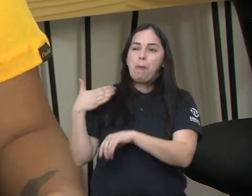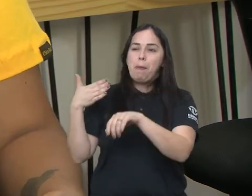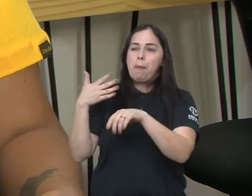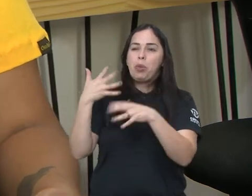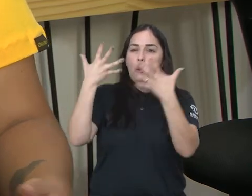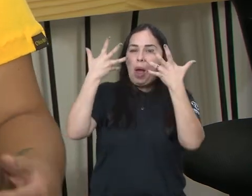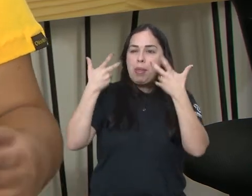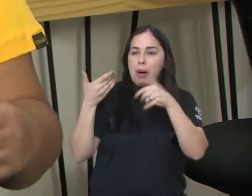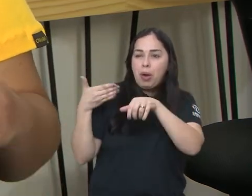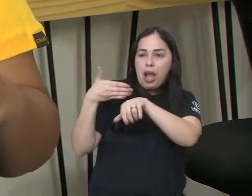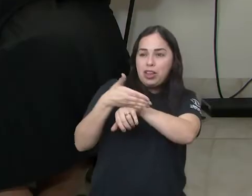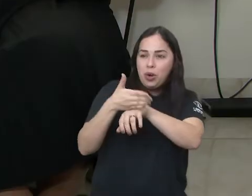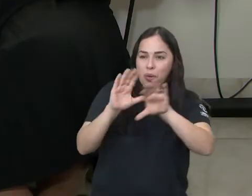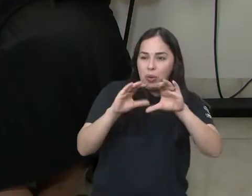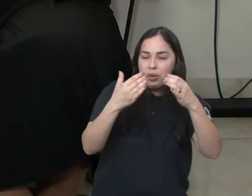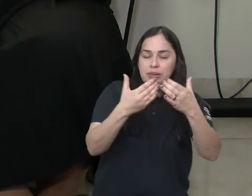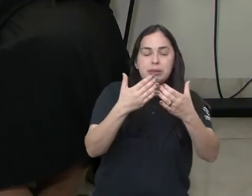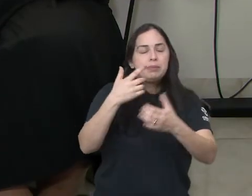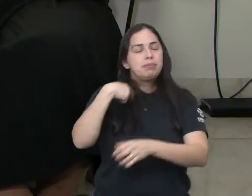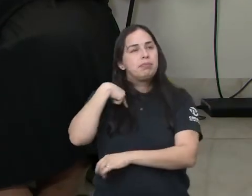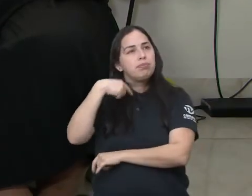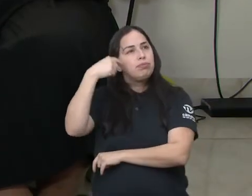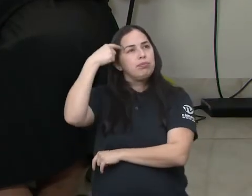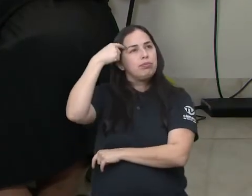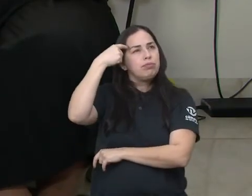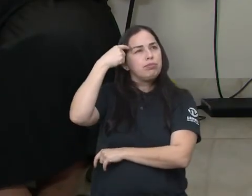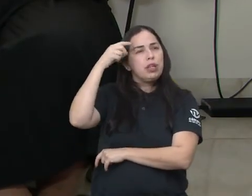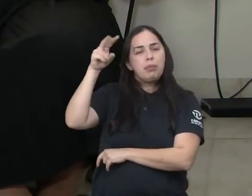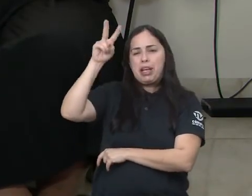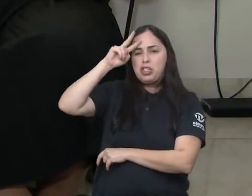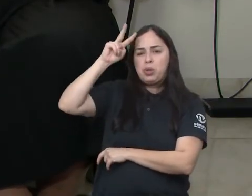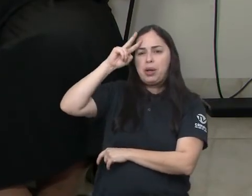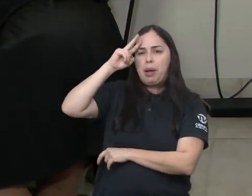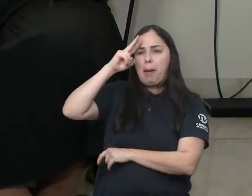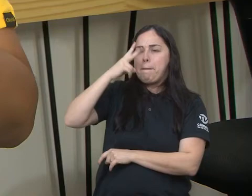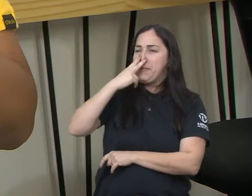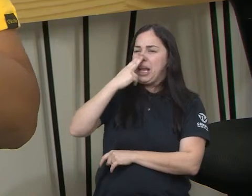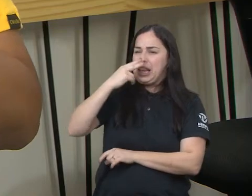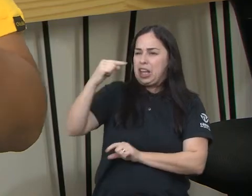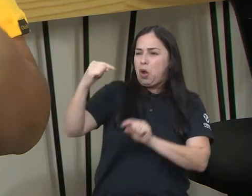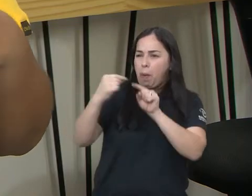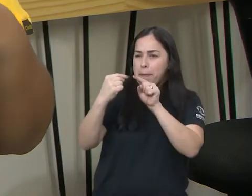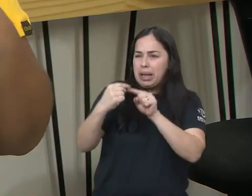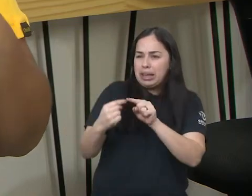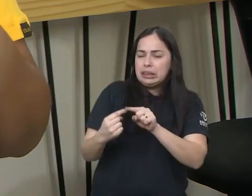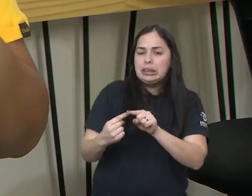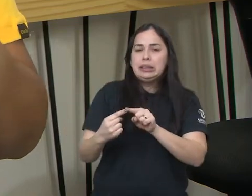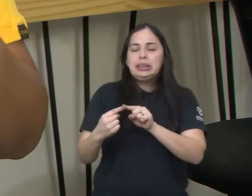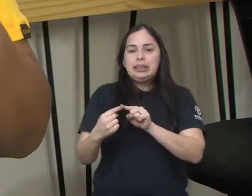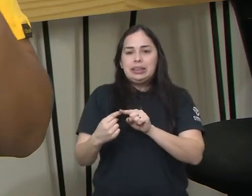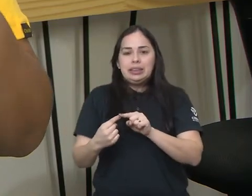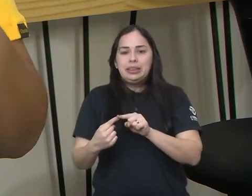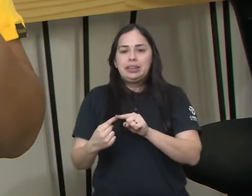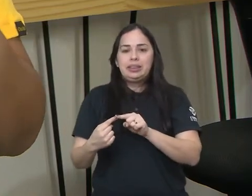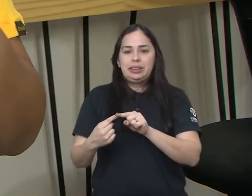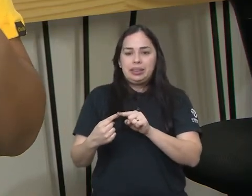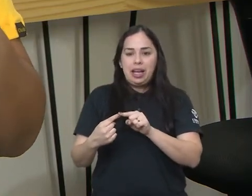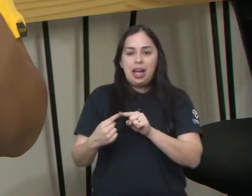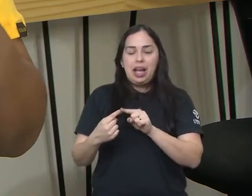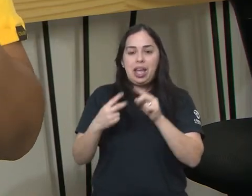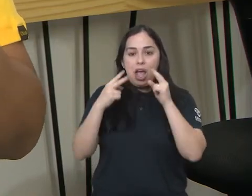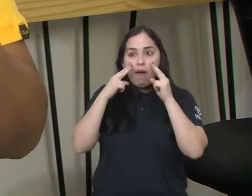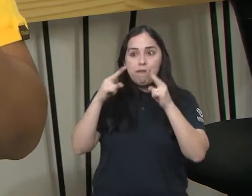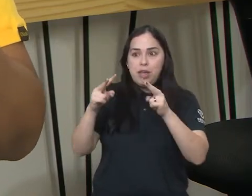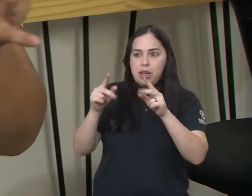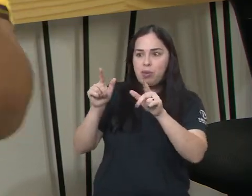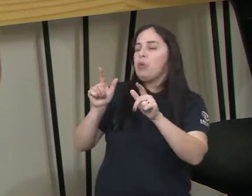condomínio. E eu já tava com uma história na cabeça que tinha um outro que junta isso. E aí quando eu